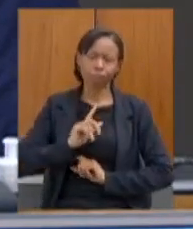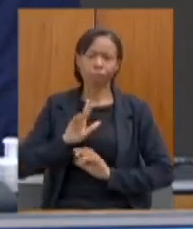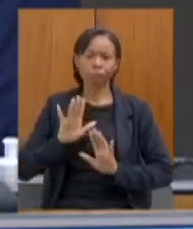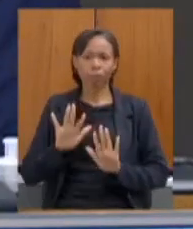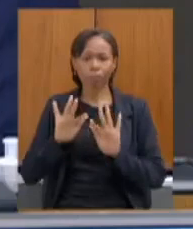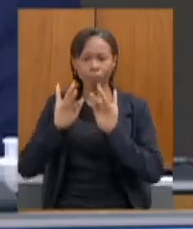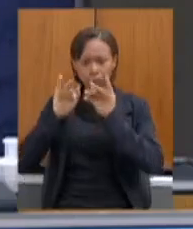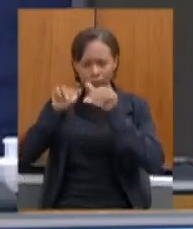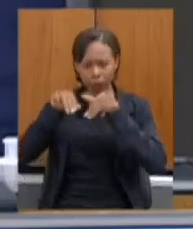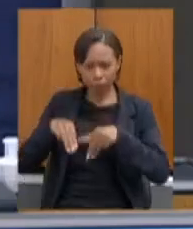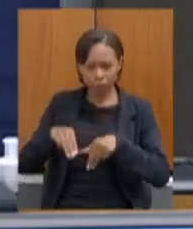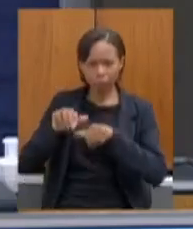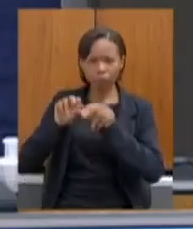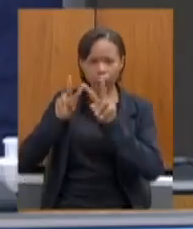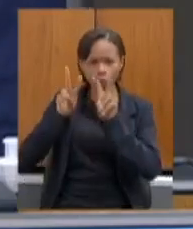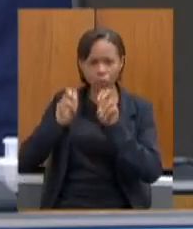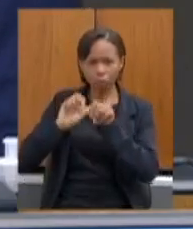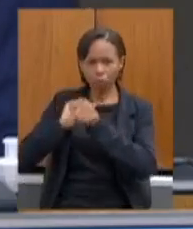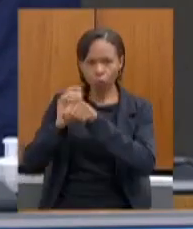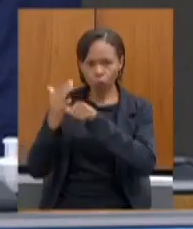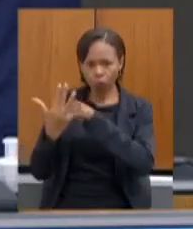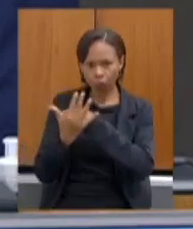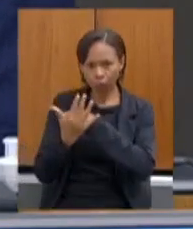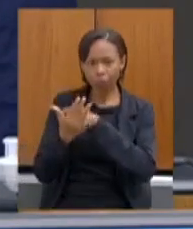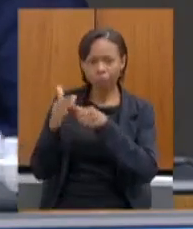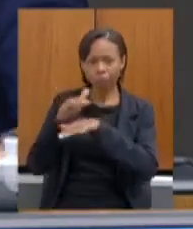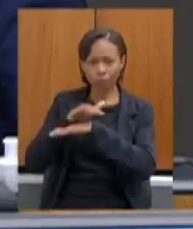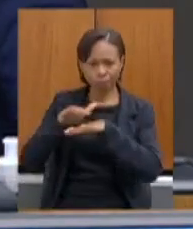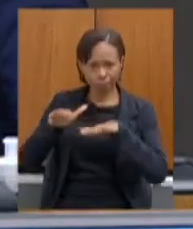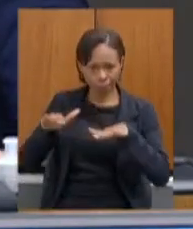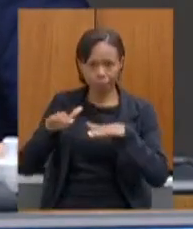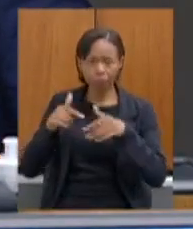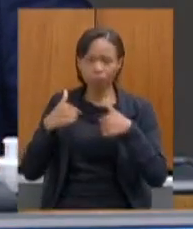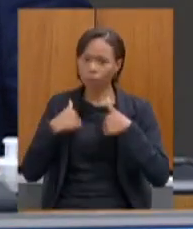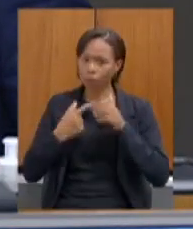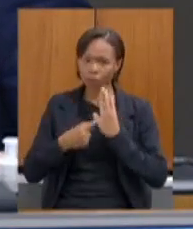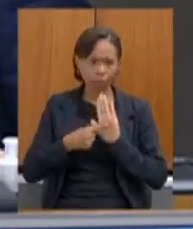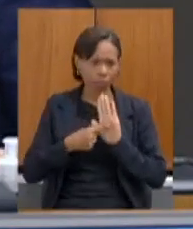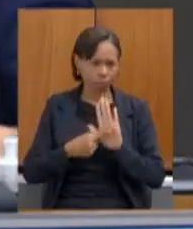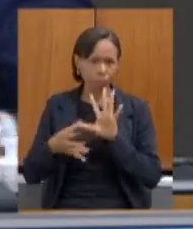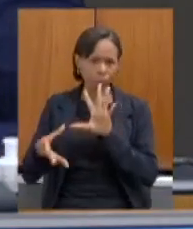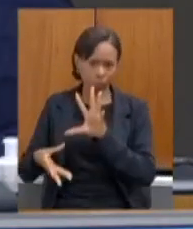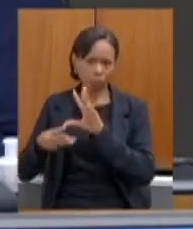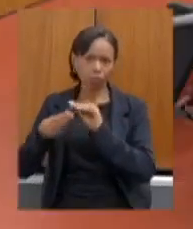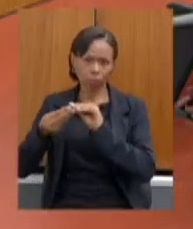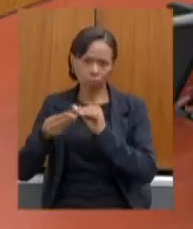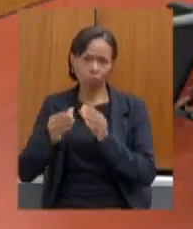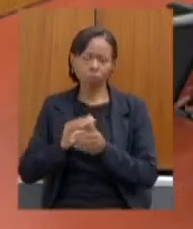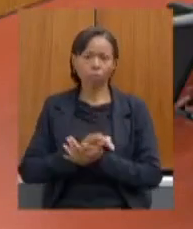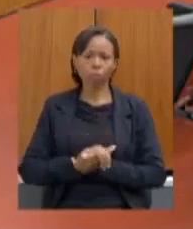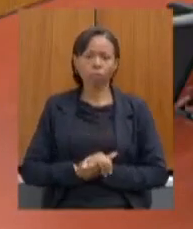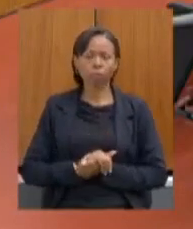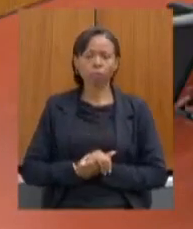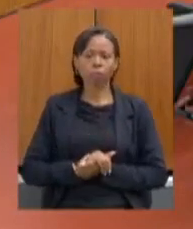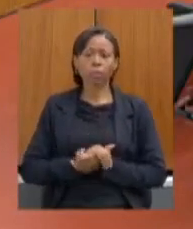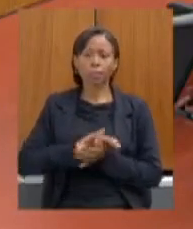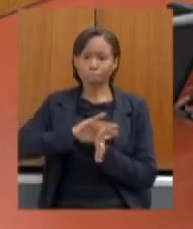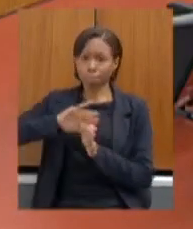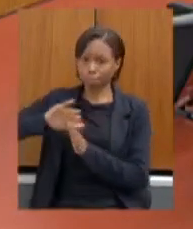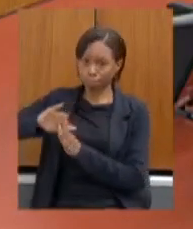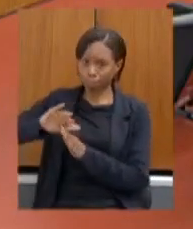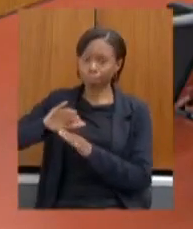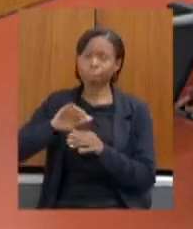o capítulo sobre Covid-19, seu presidente, era isso que eu gostaria de ponderar. Para além de Covid